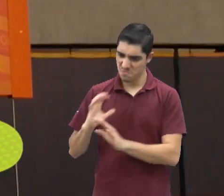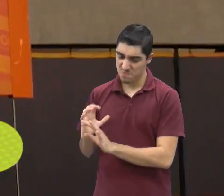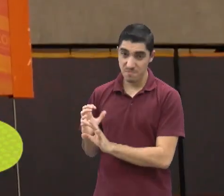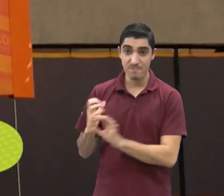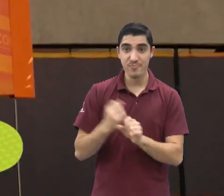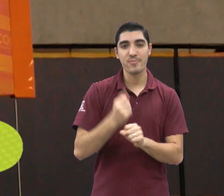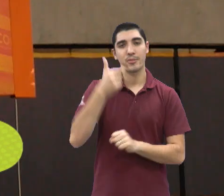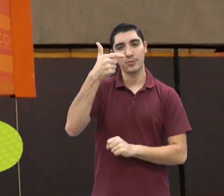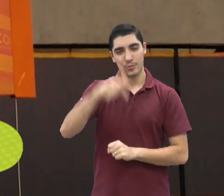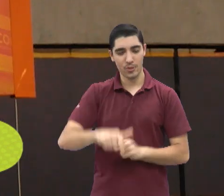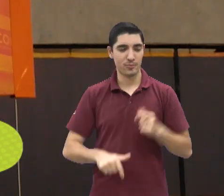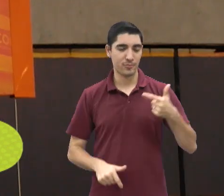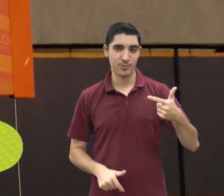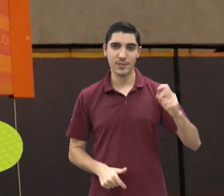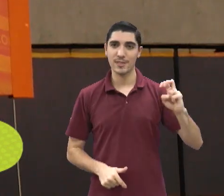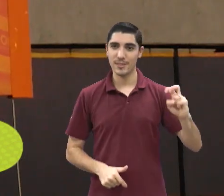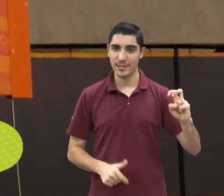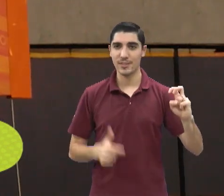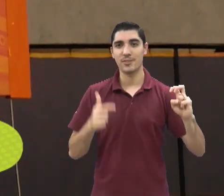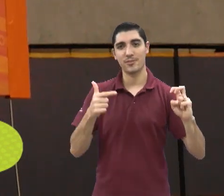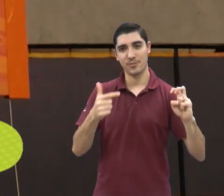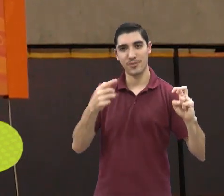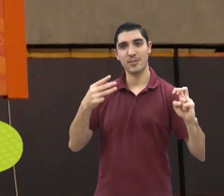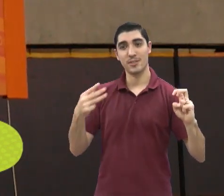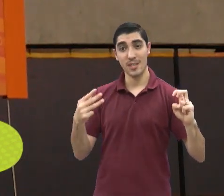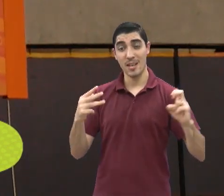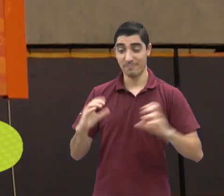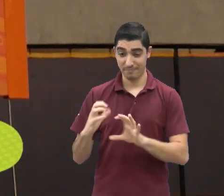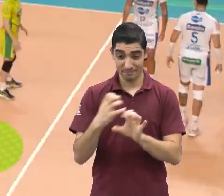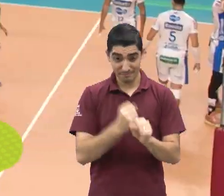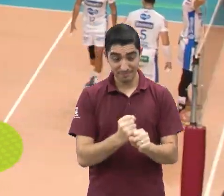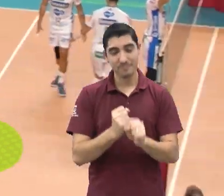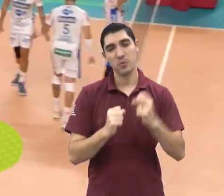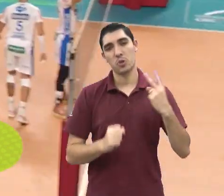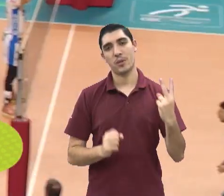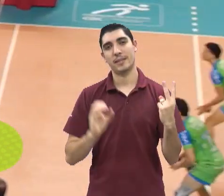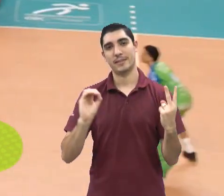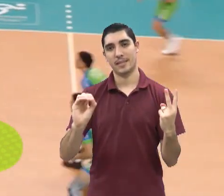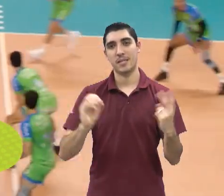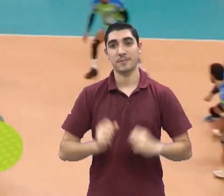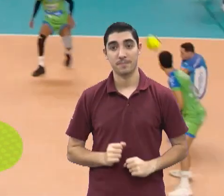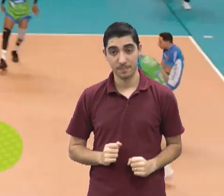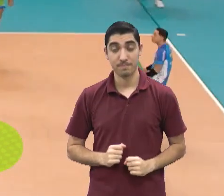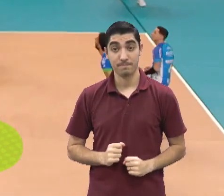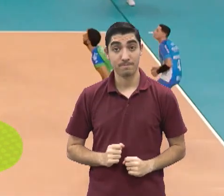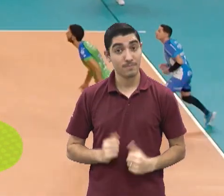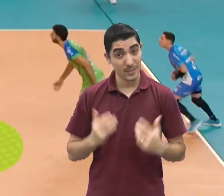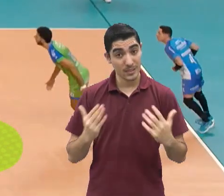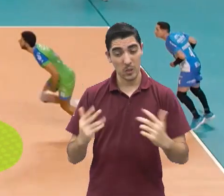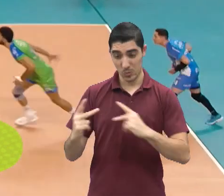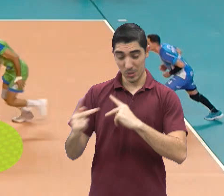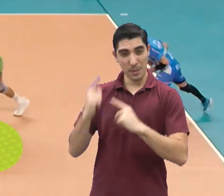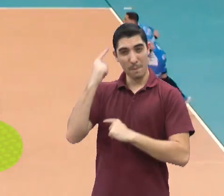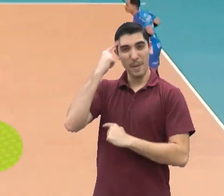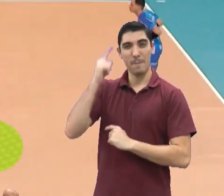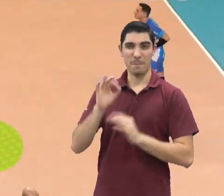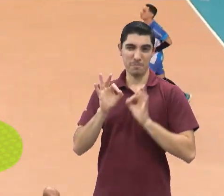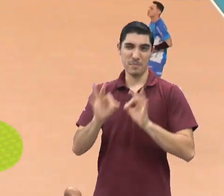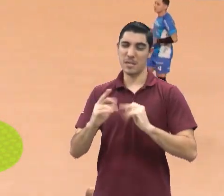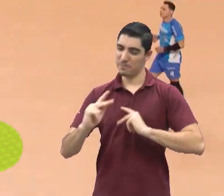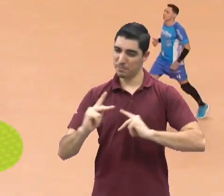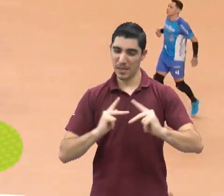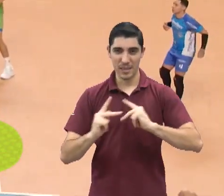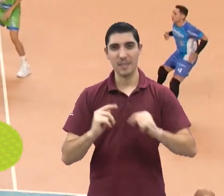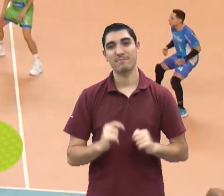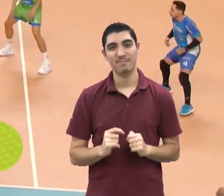um 25-23, fazendo 2-0. À beira de mais uma derrota, o São José sabia que